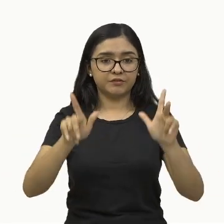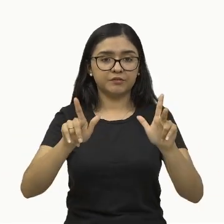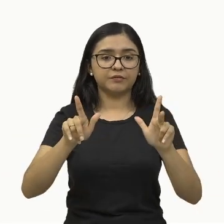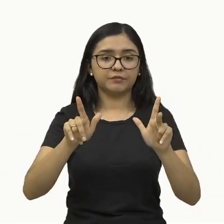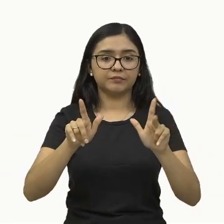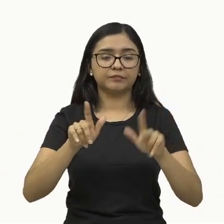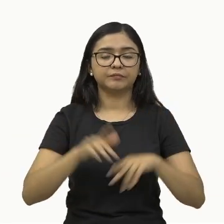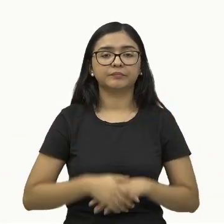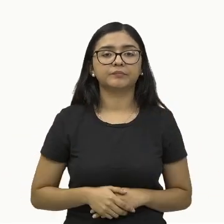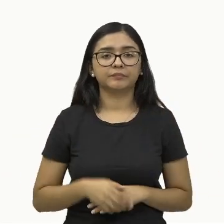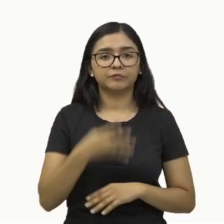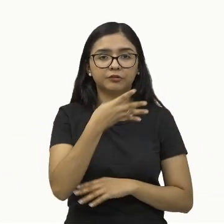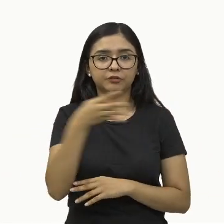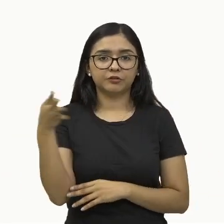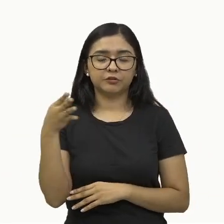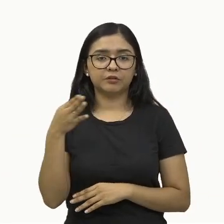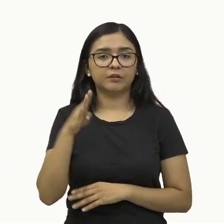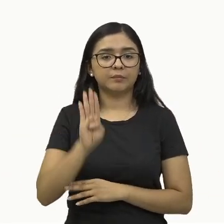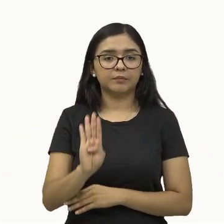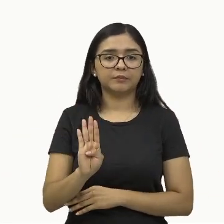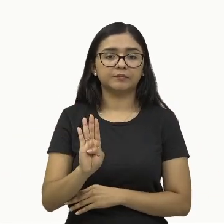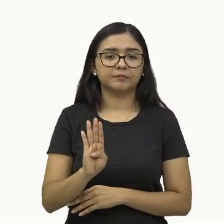de linhas